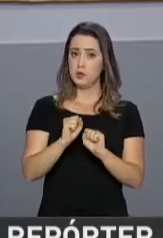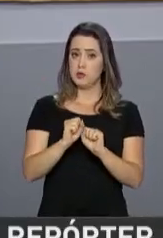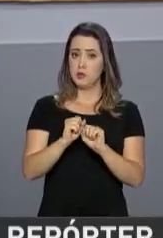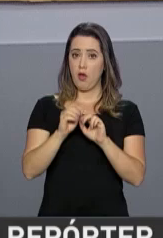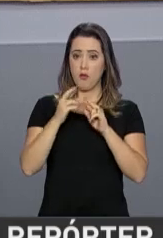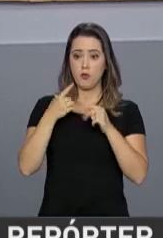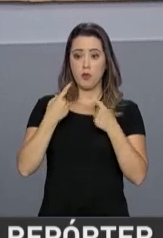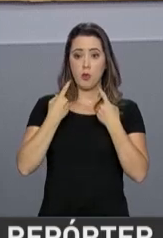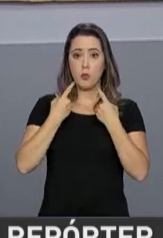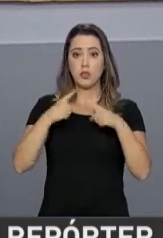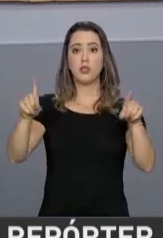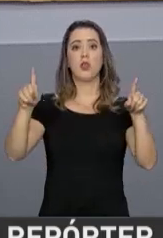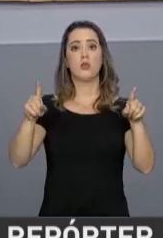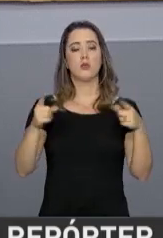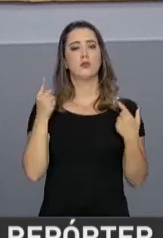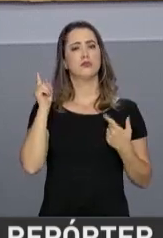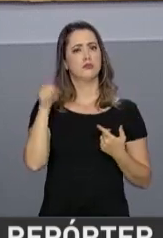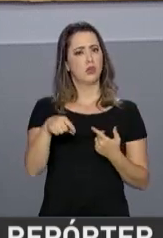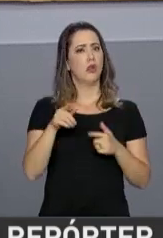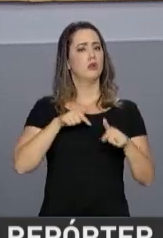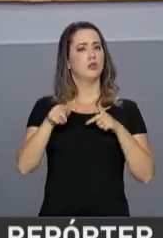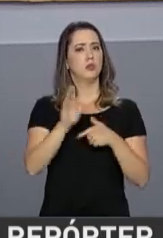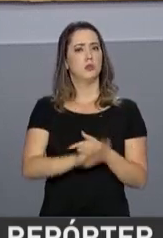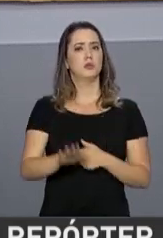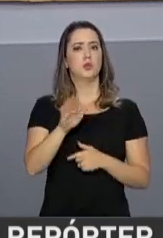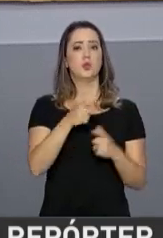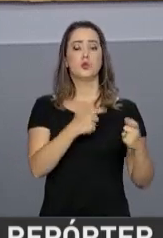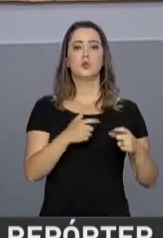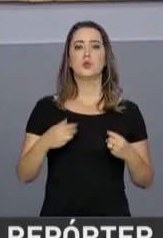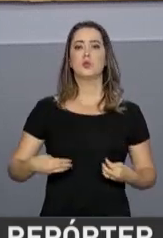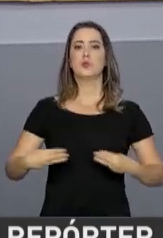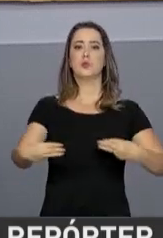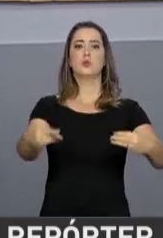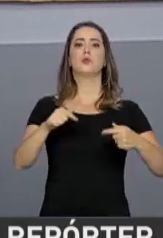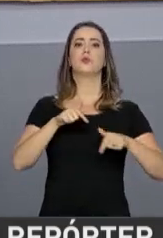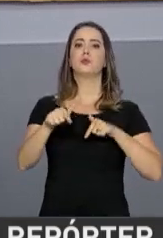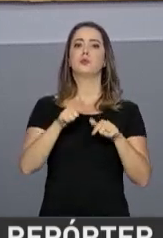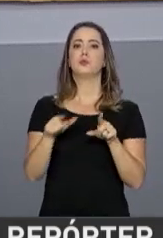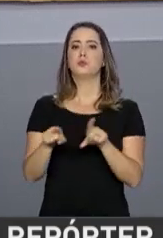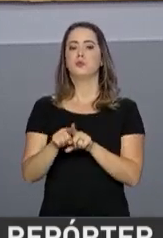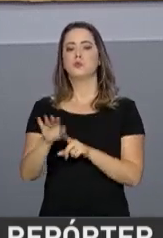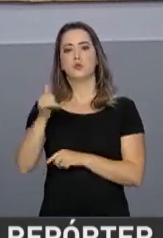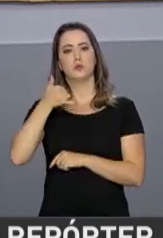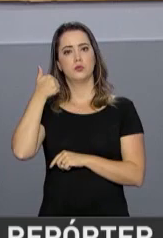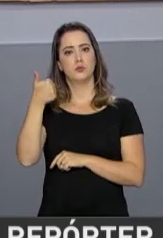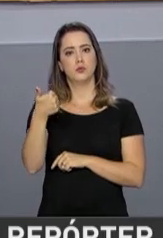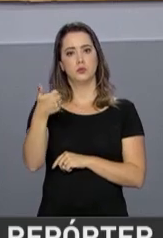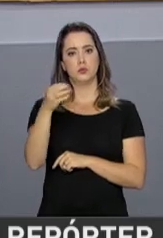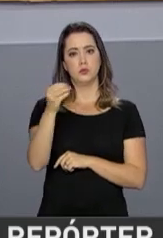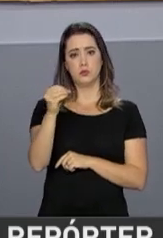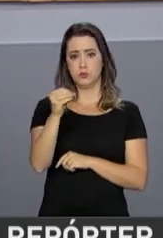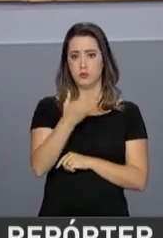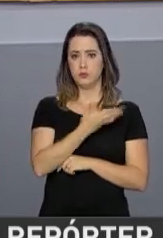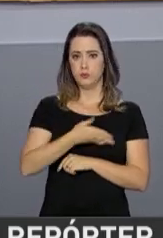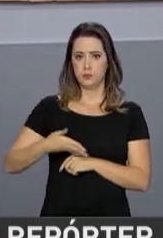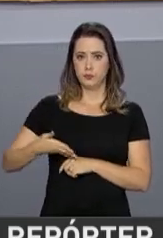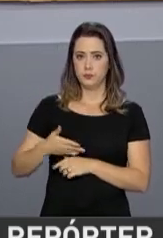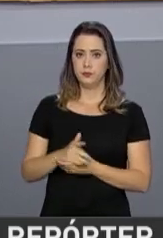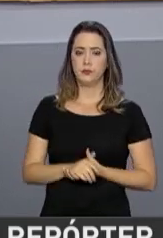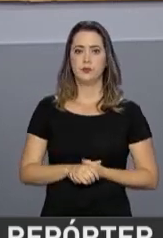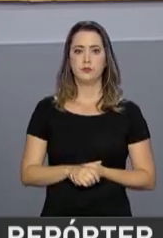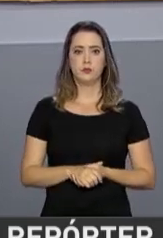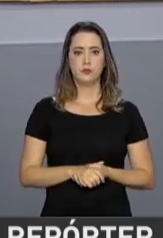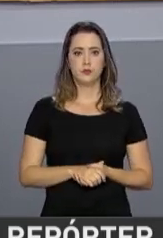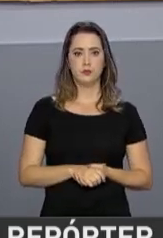fazer denúncias sobre trabalho infantil nos postos de atendimento do ministério do trabalho e também por meio do disque 100 o disque direitos